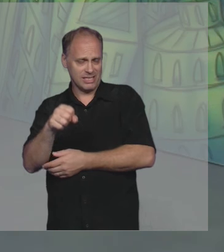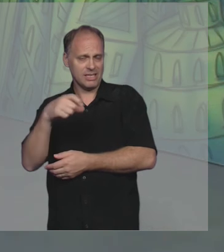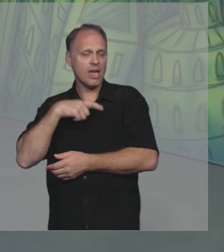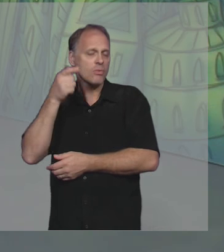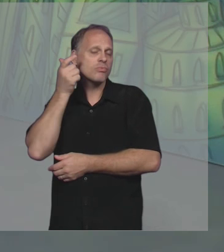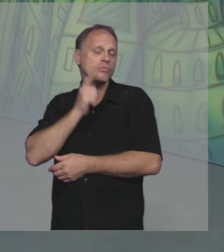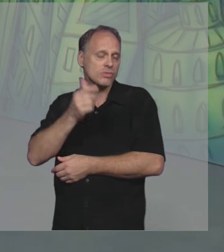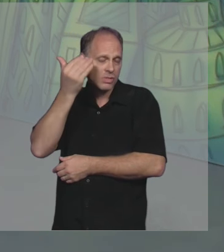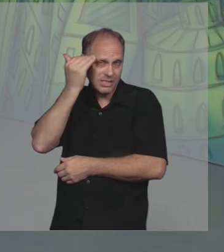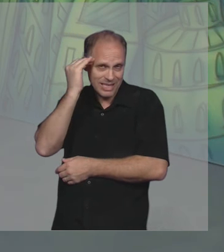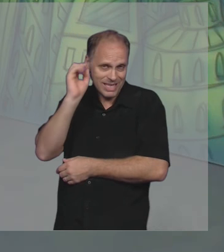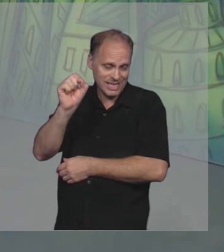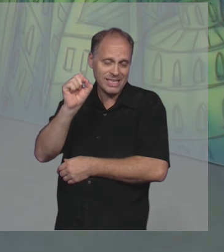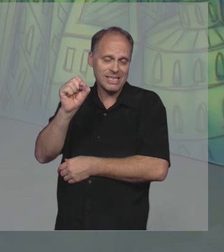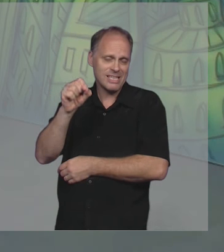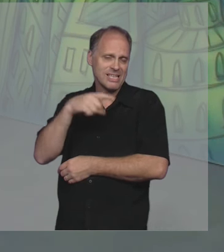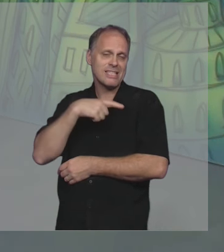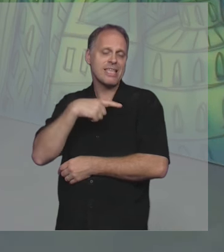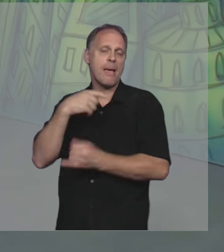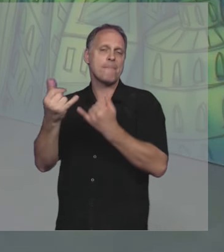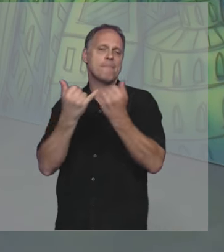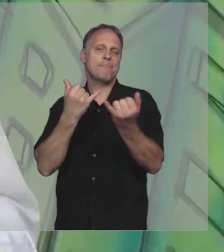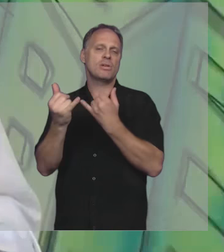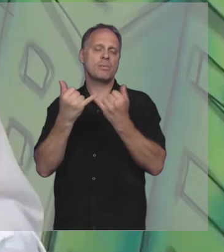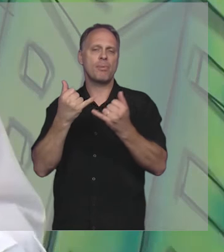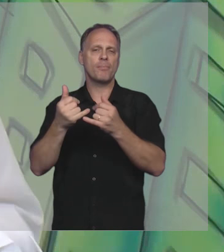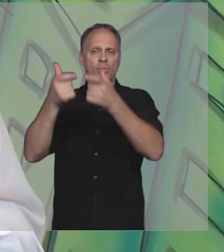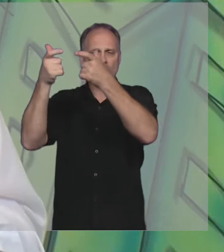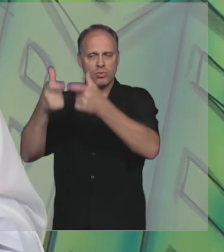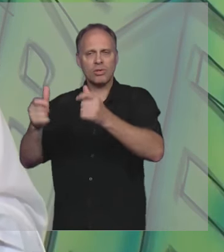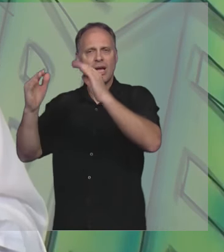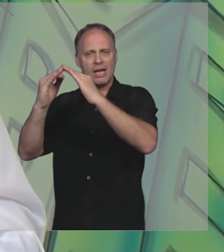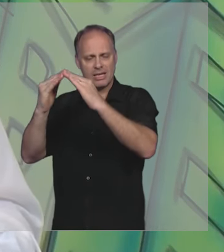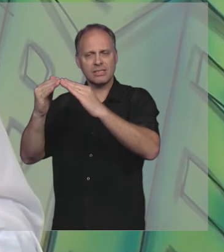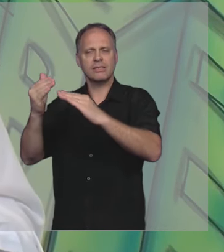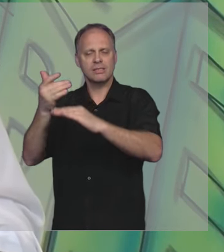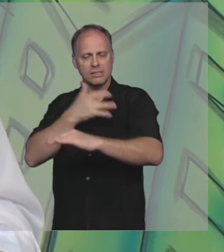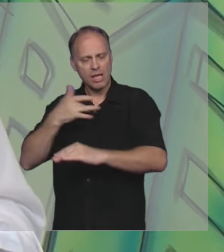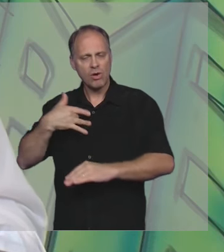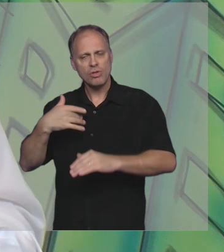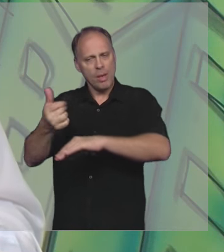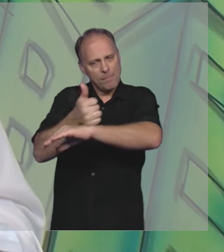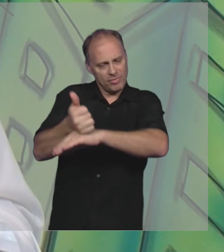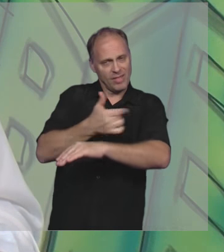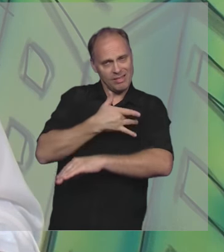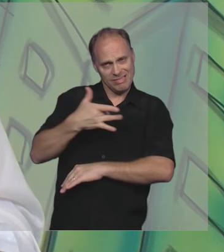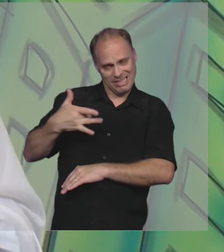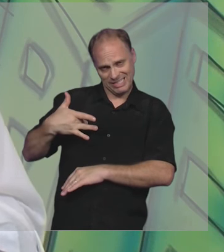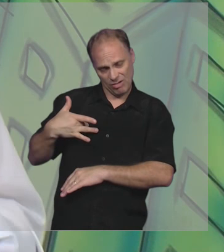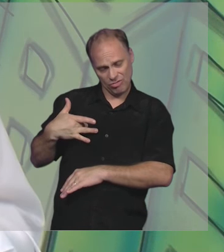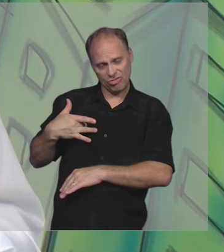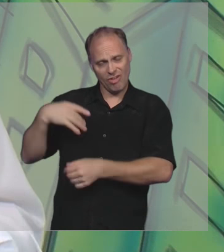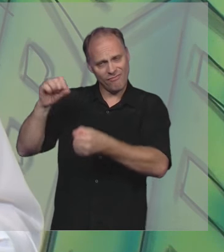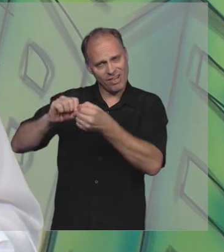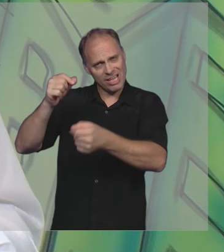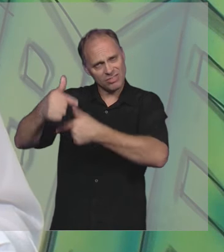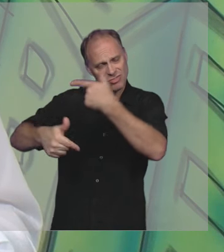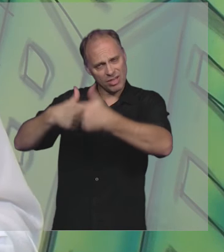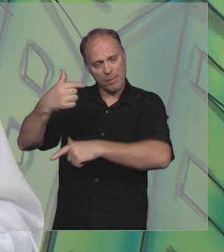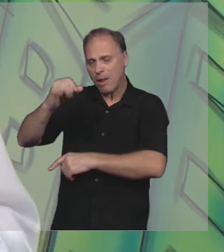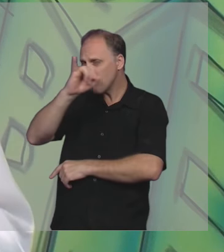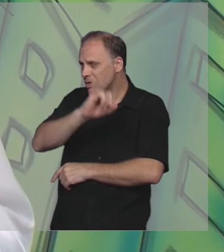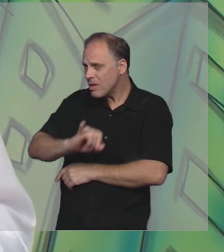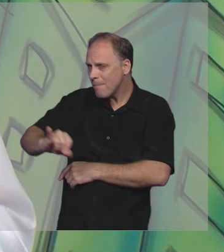Eu entendo que há as unidades, os profissionais da saúde, eles realiza um